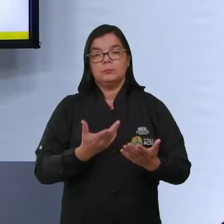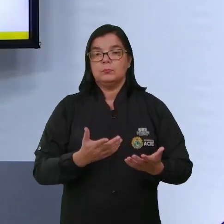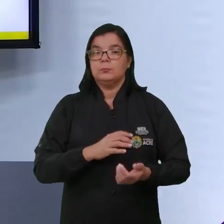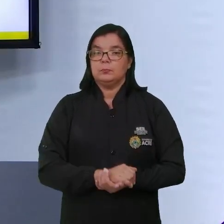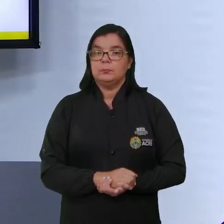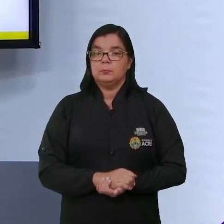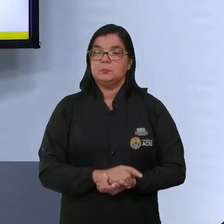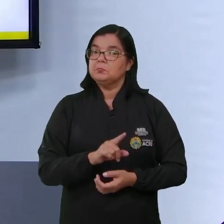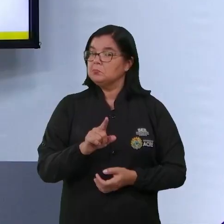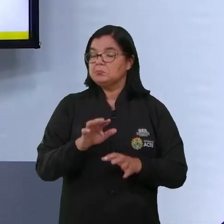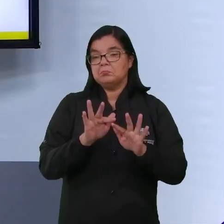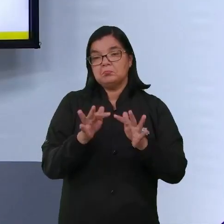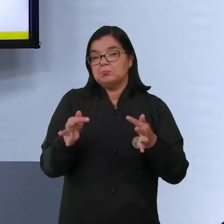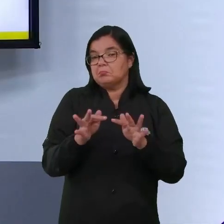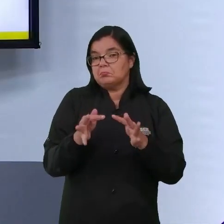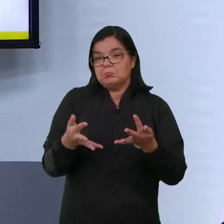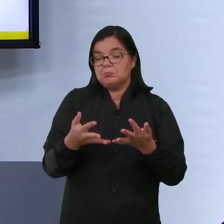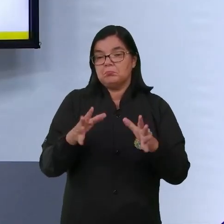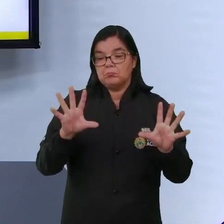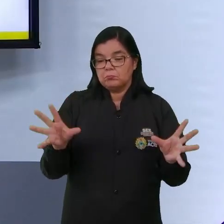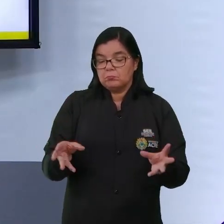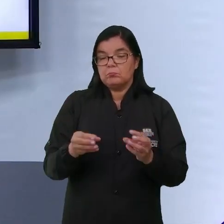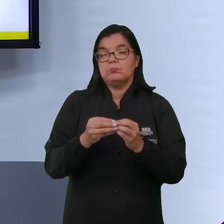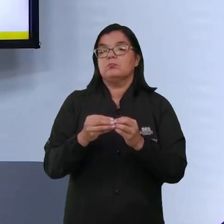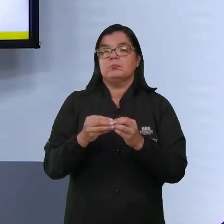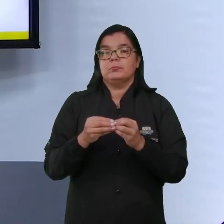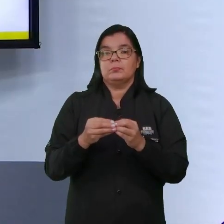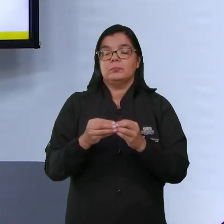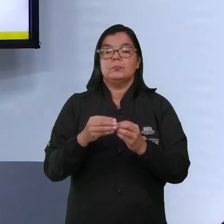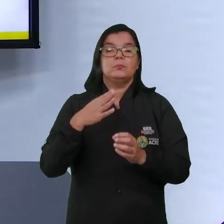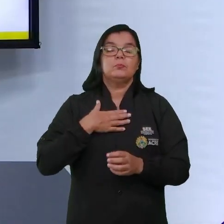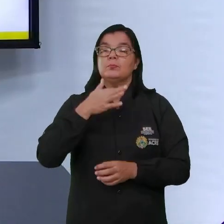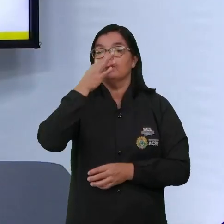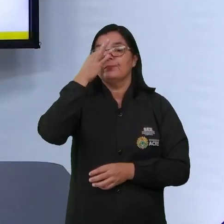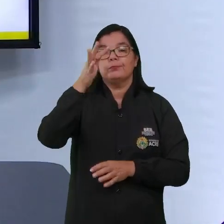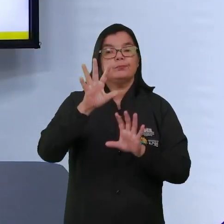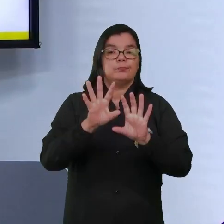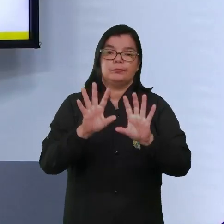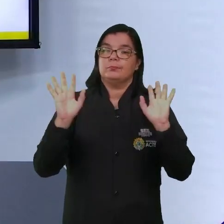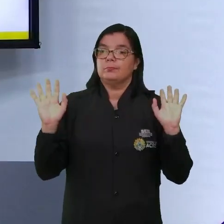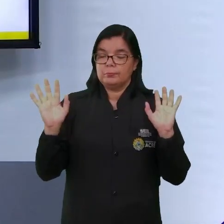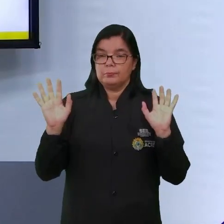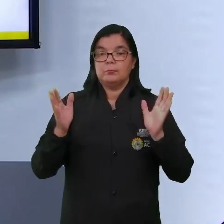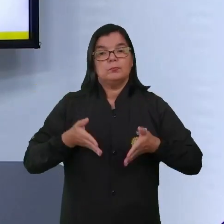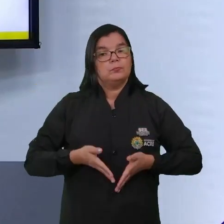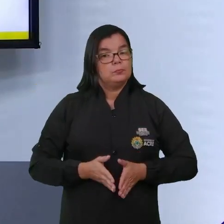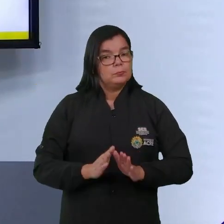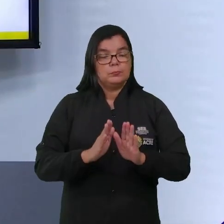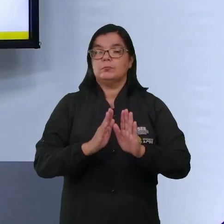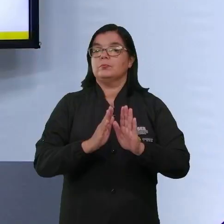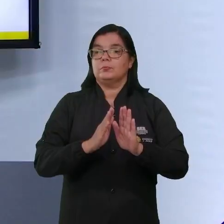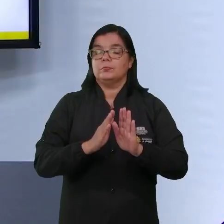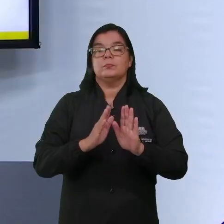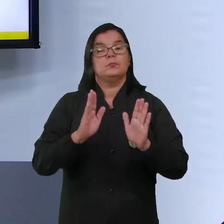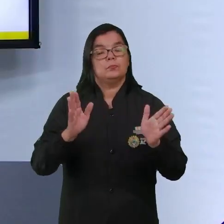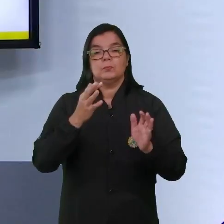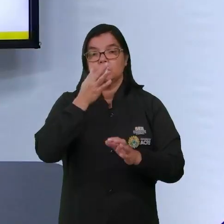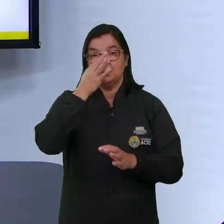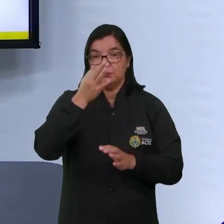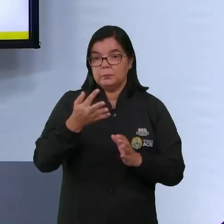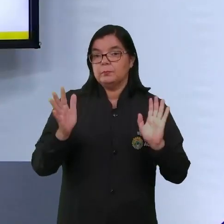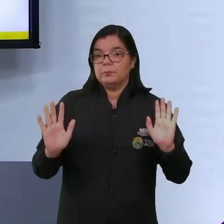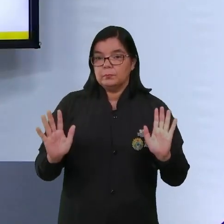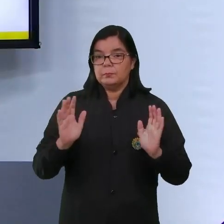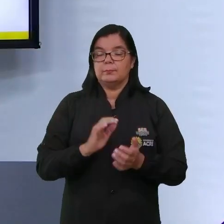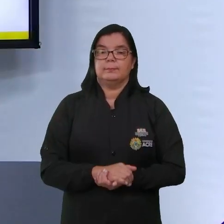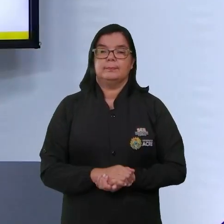encontra e você simplesmente resuma isso como se fosse o seu destino de vida. Você nasceu e esse foi o seu